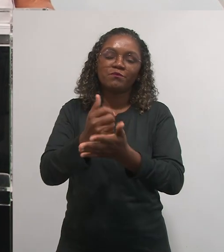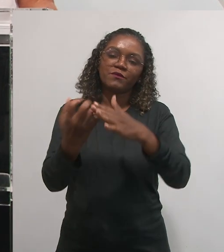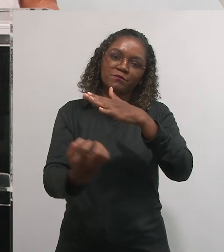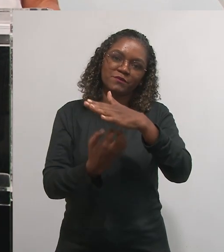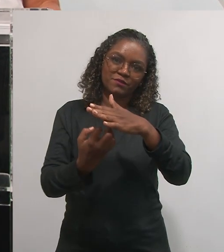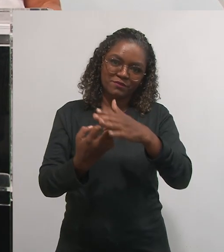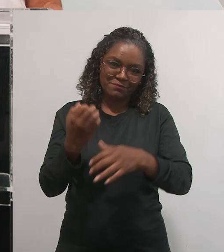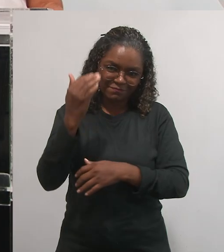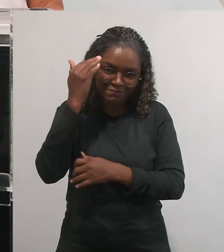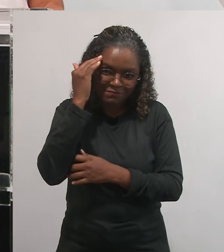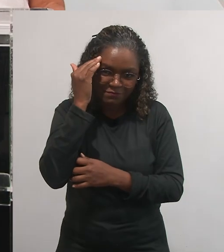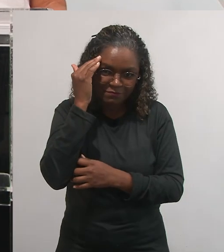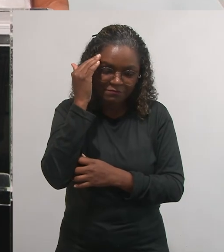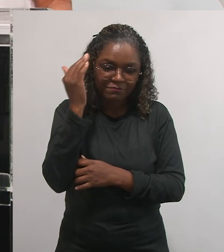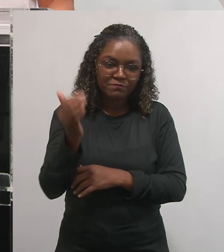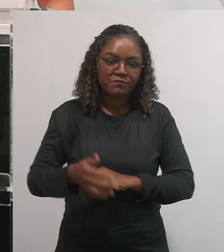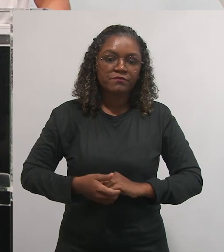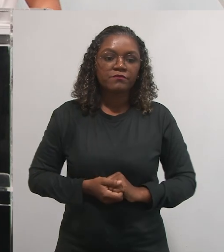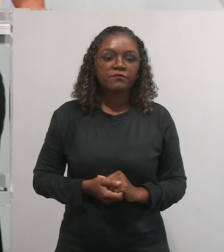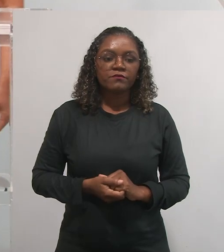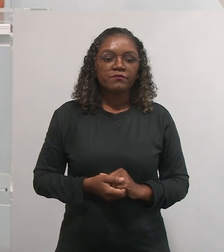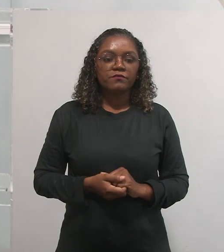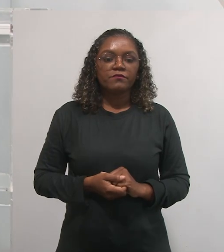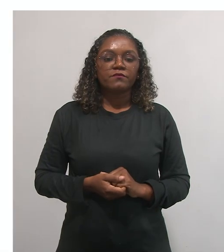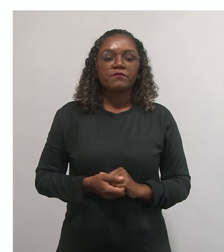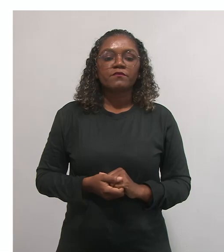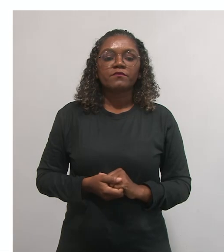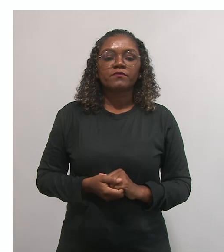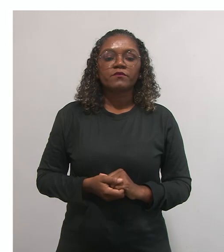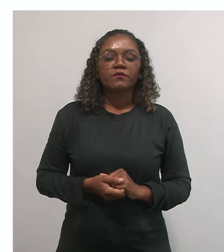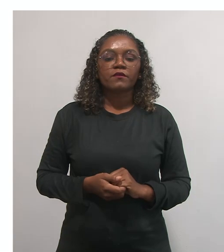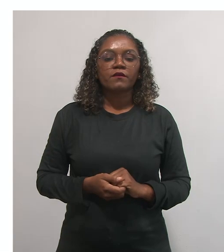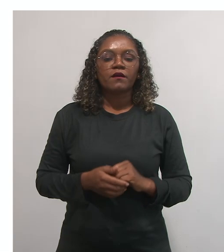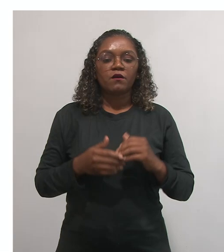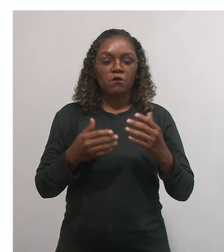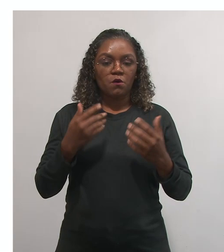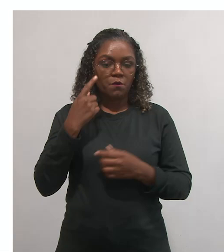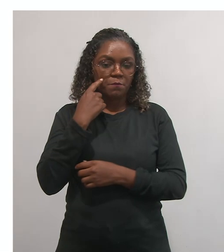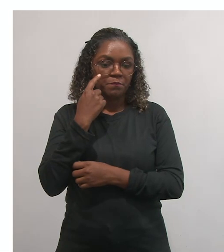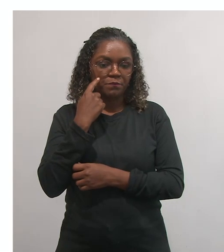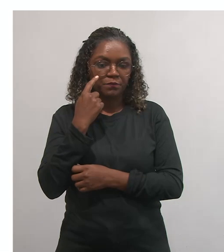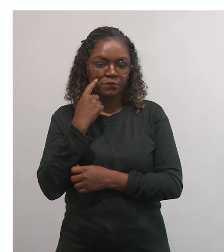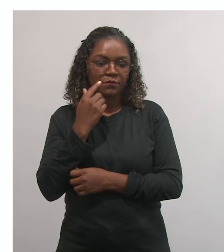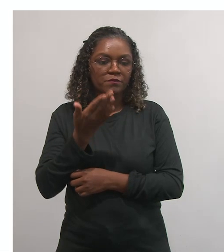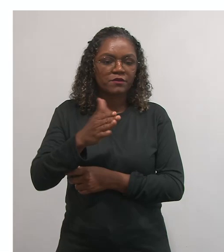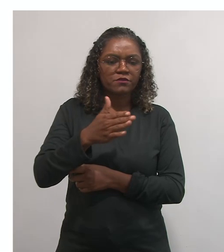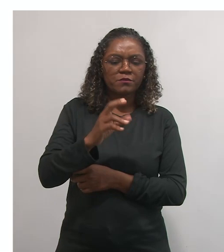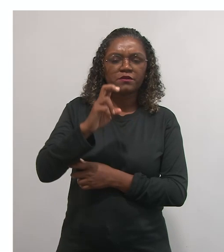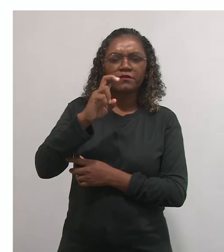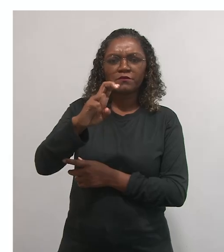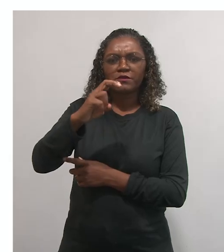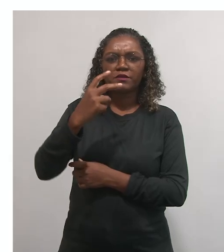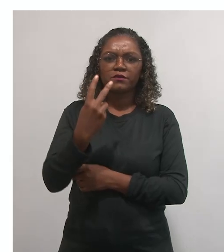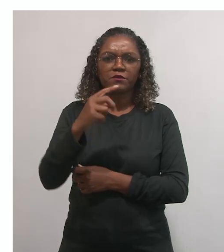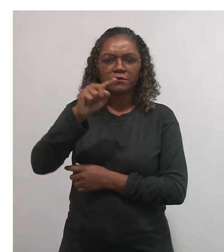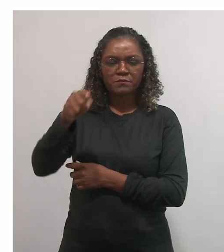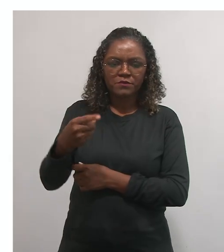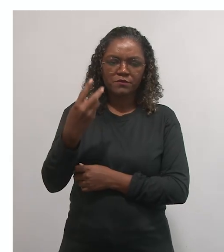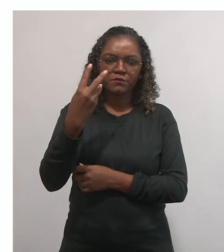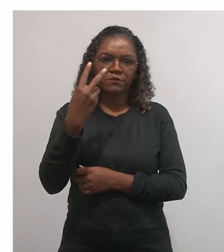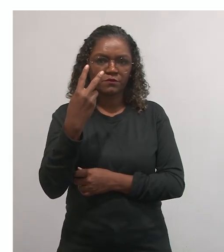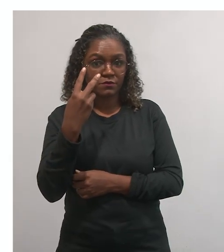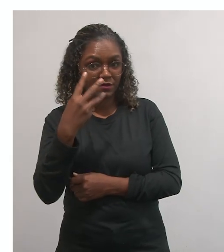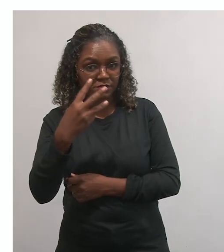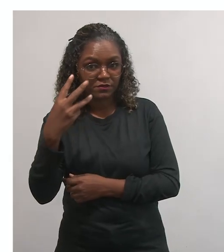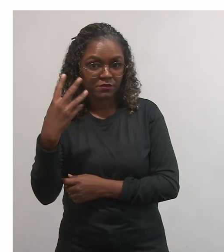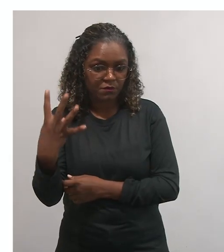questão Ok bom aí interpretação com uma receita aproximada de 5233